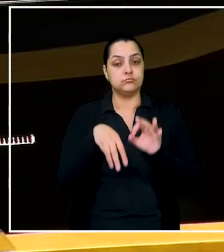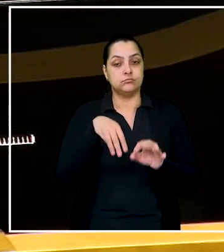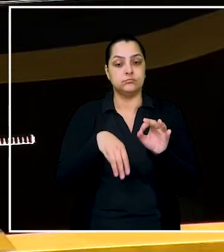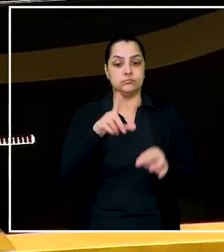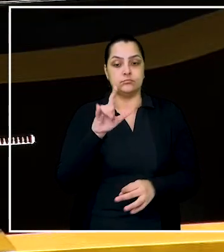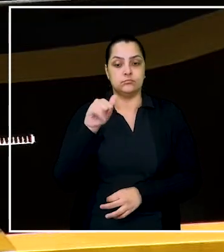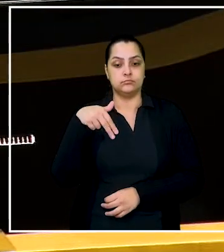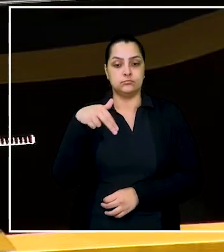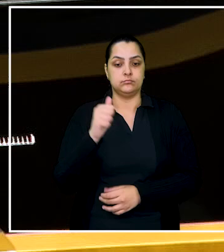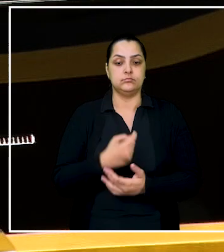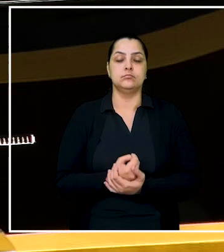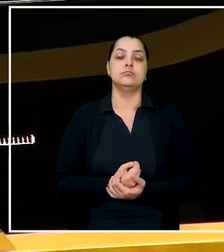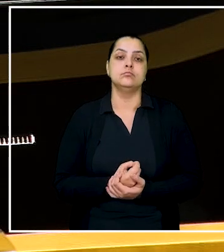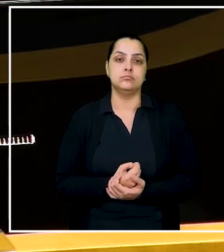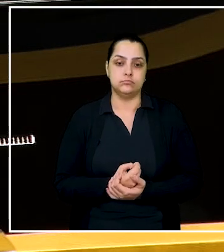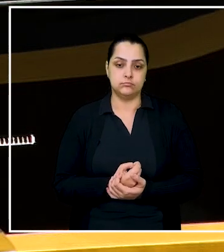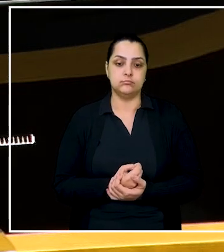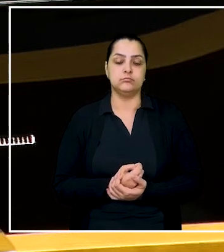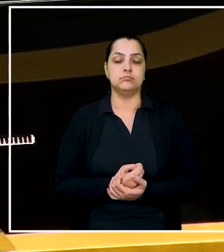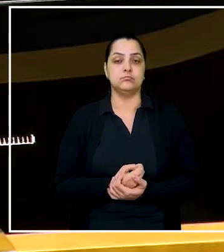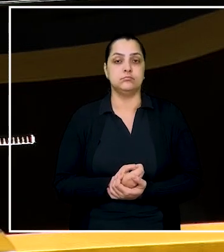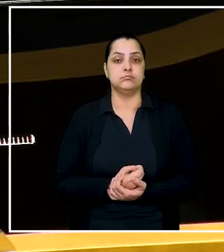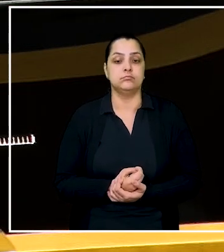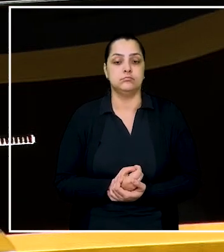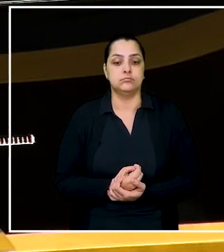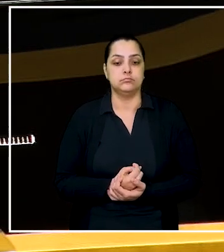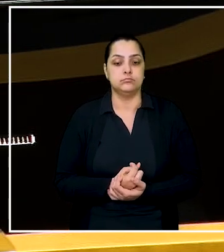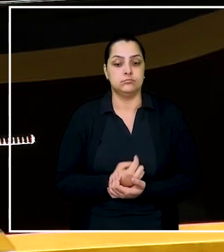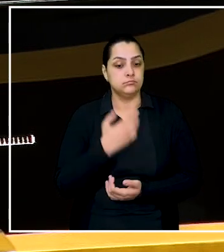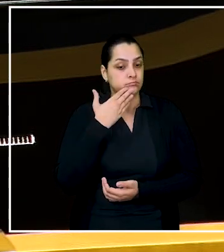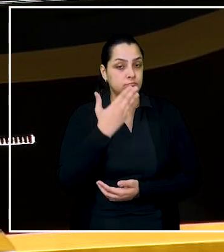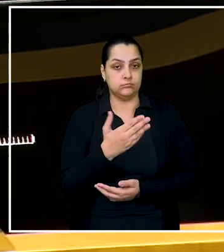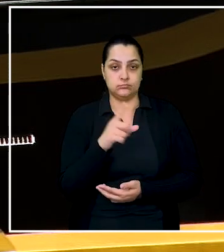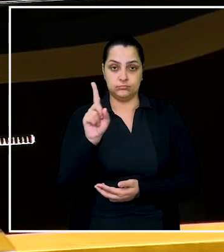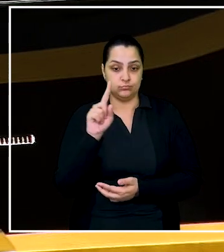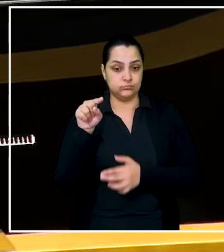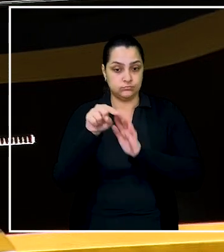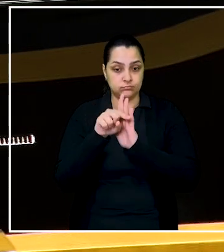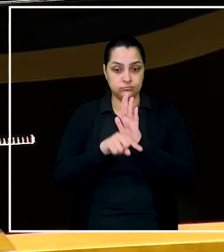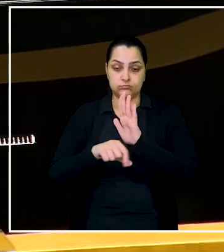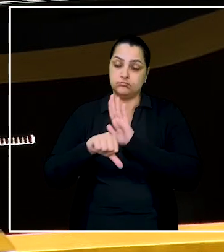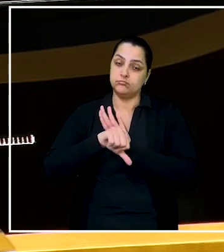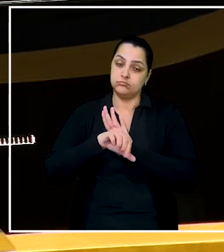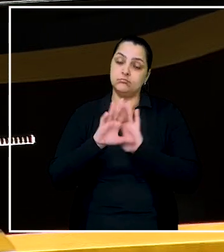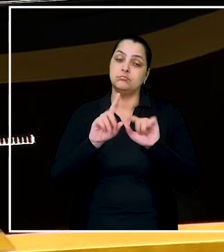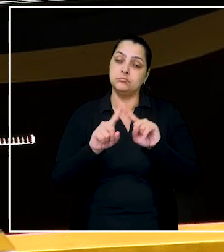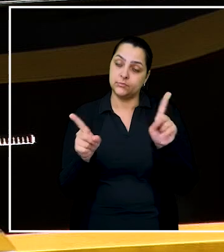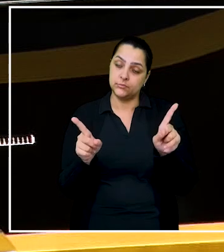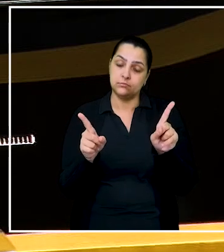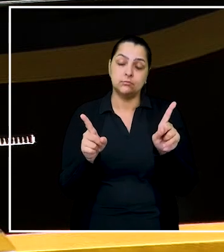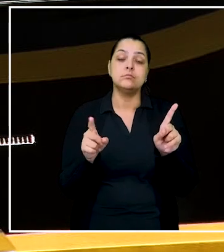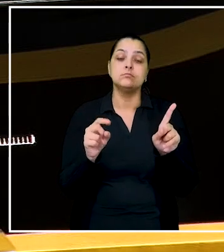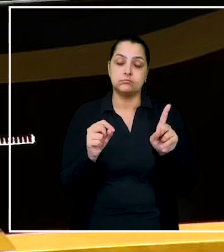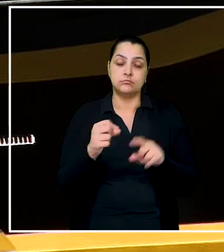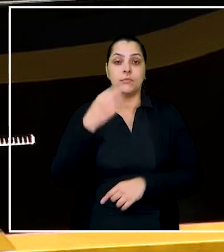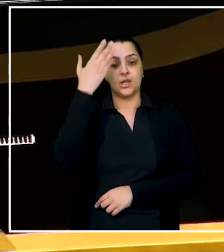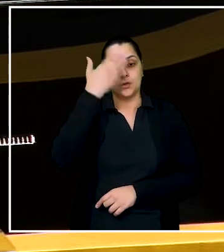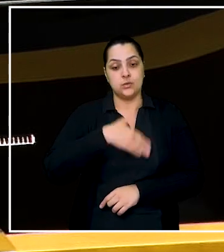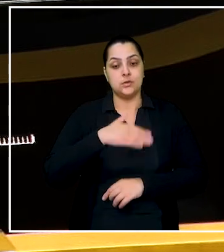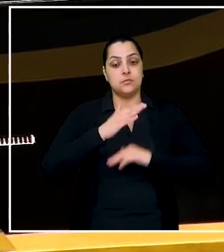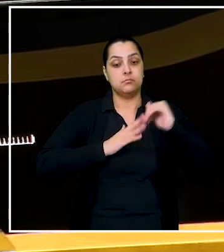caso foi a ministra Liana Schaibe. Eu entendo que a causa de pedir aqui não é a apuração do crime, mas sim